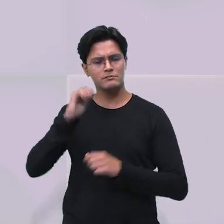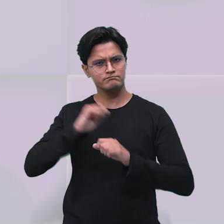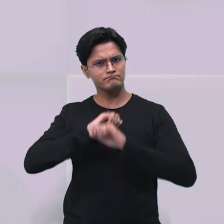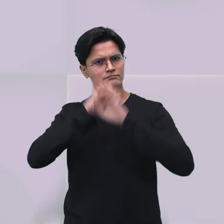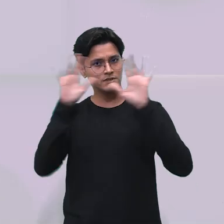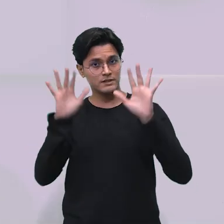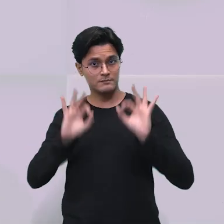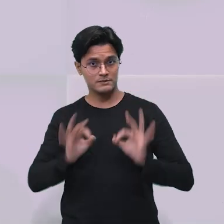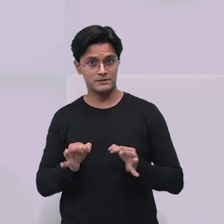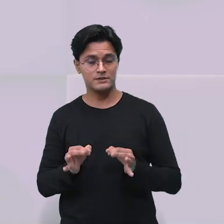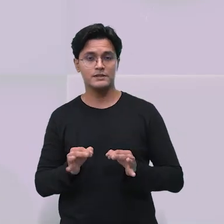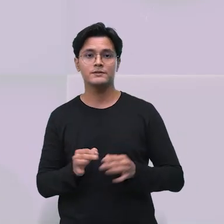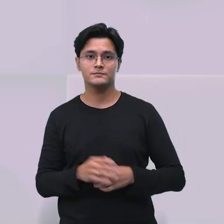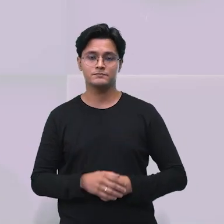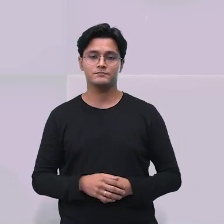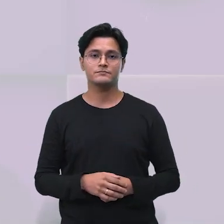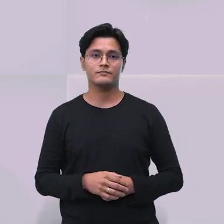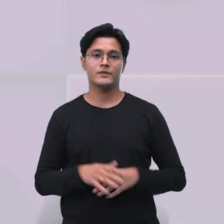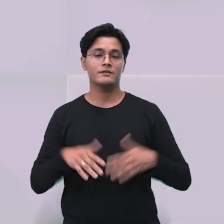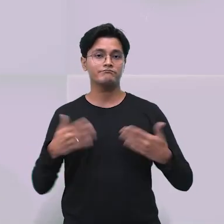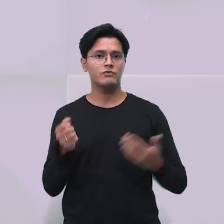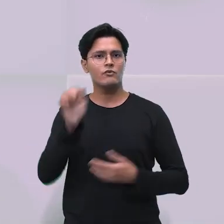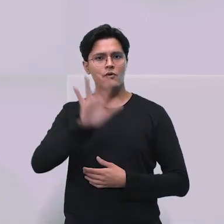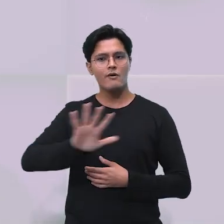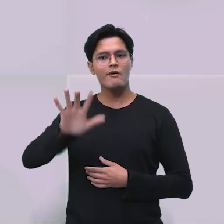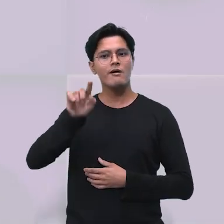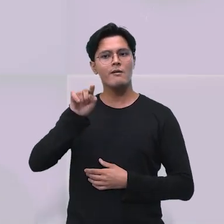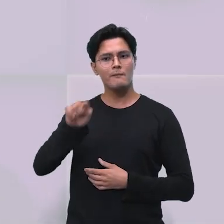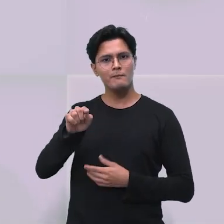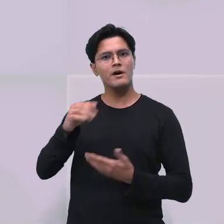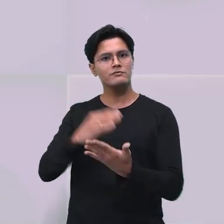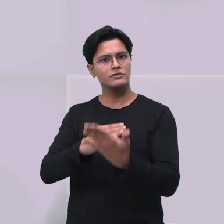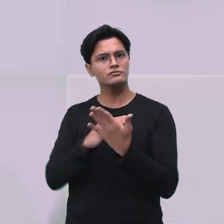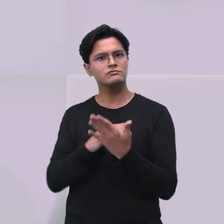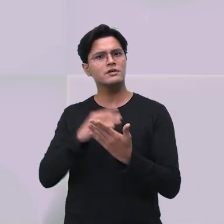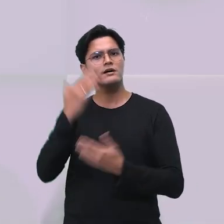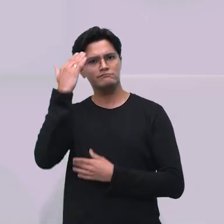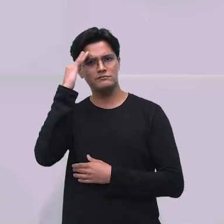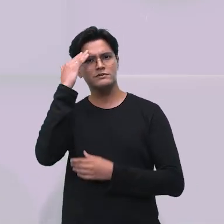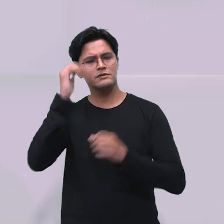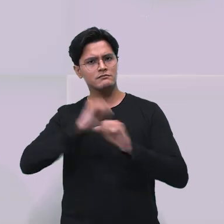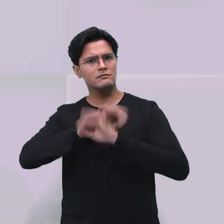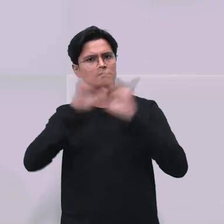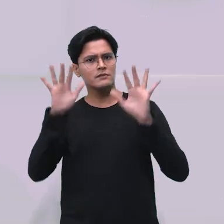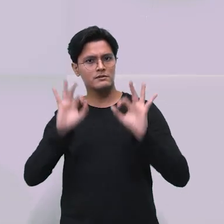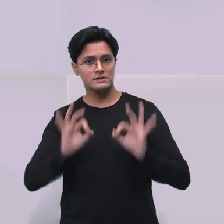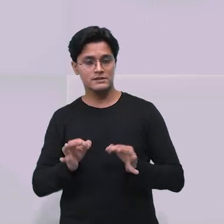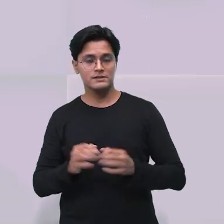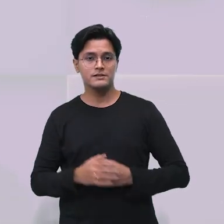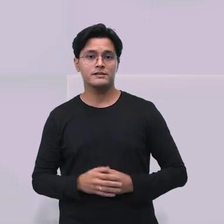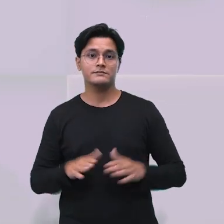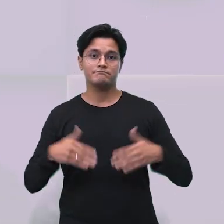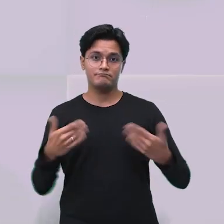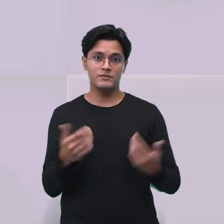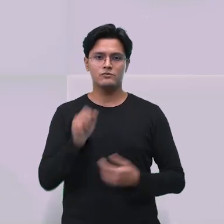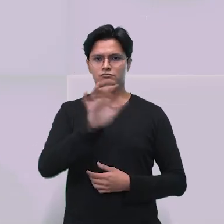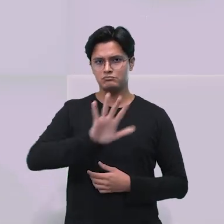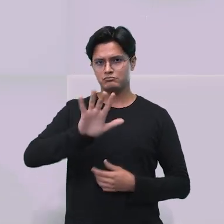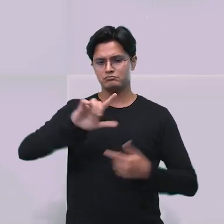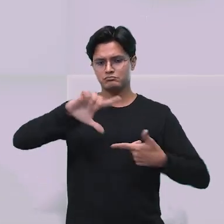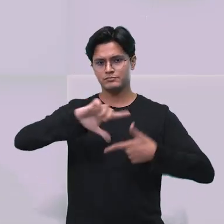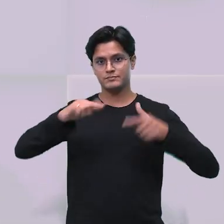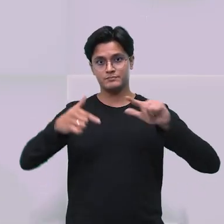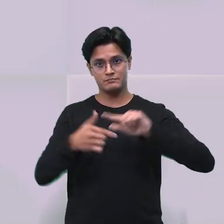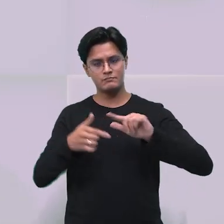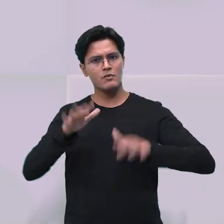aquele ditado, às vezes uma imagem, ela vale mais que 1000 palavras. Então você, observando uma figura geométrica,